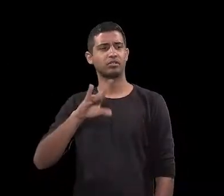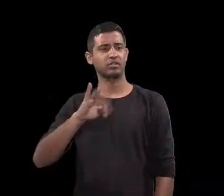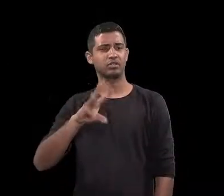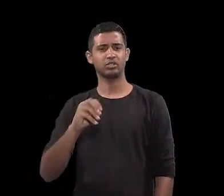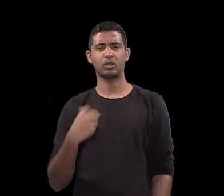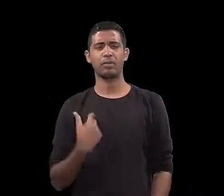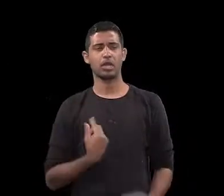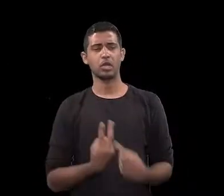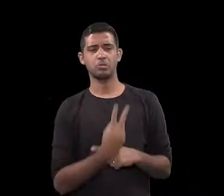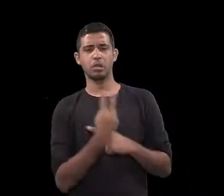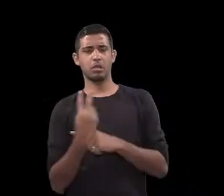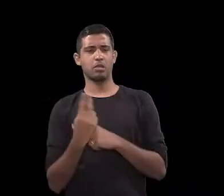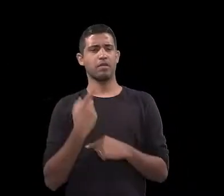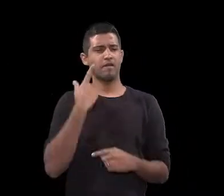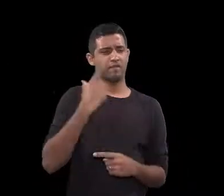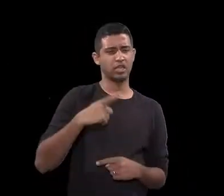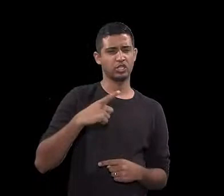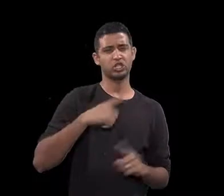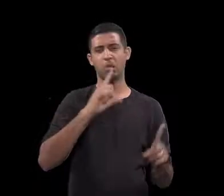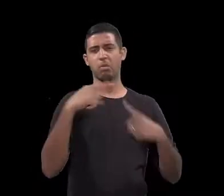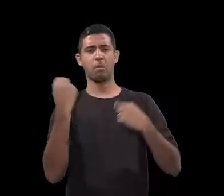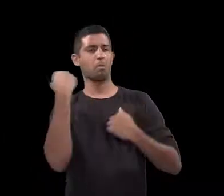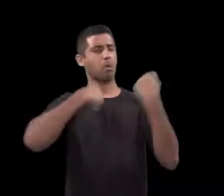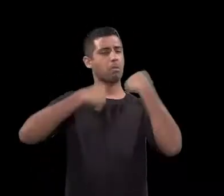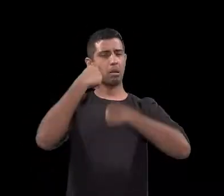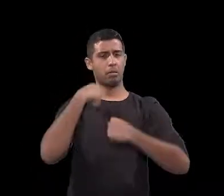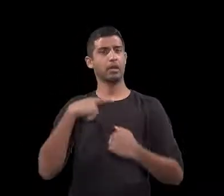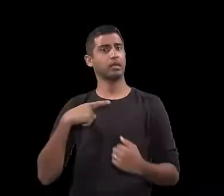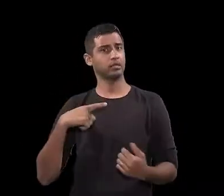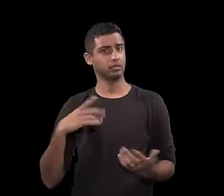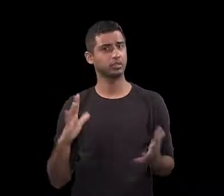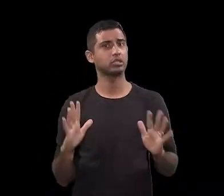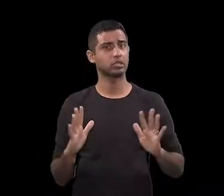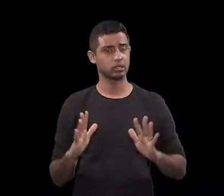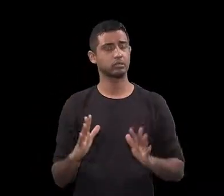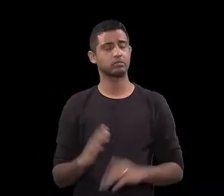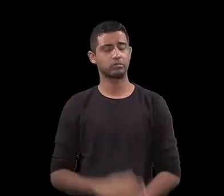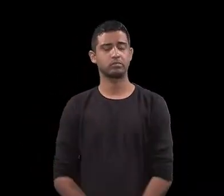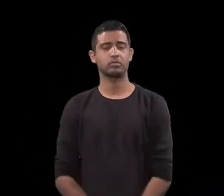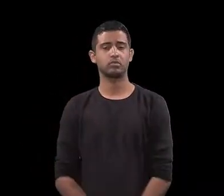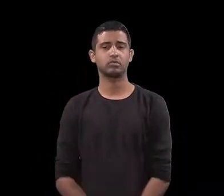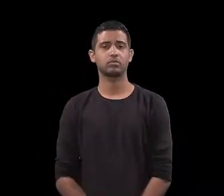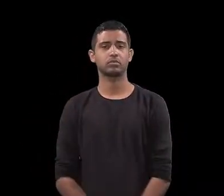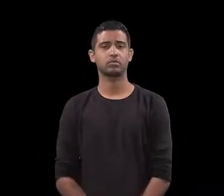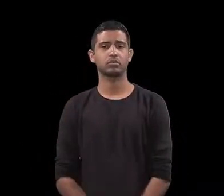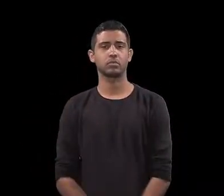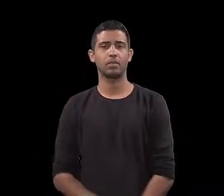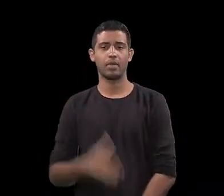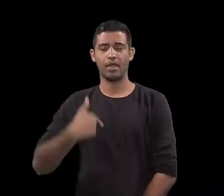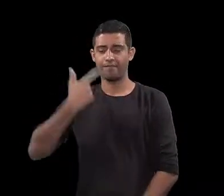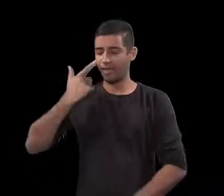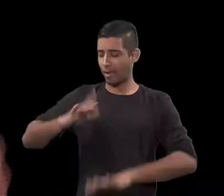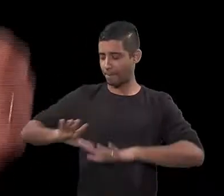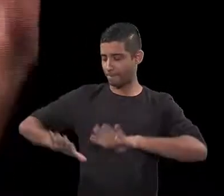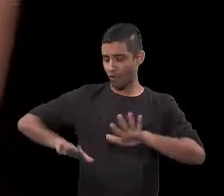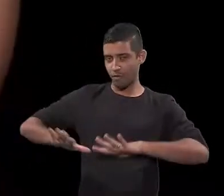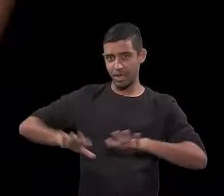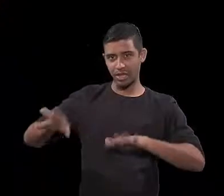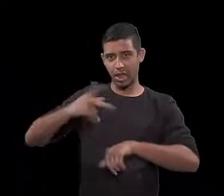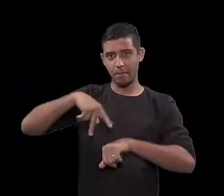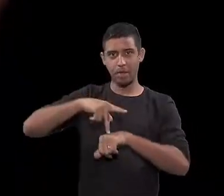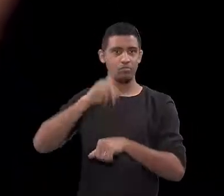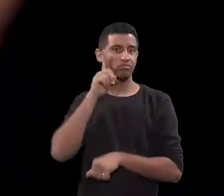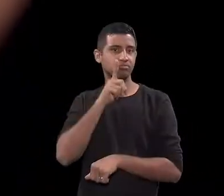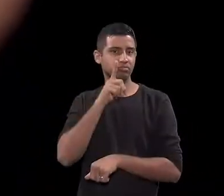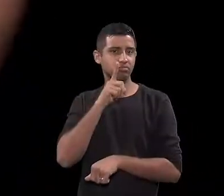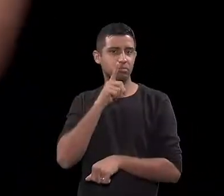antifascistas para nos defender contra os ataques, que foram ataques físicos mesmo contra nós. E aí, esse movimento